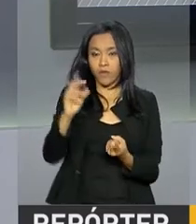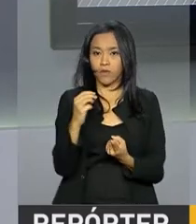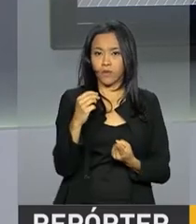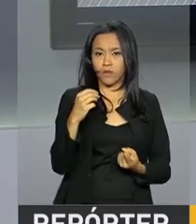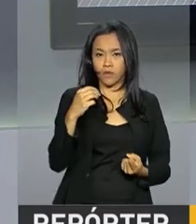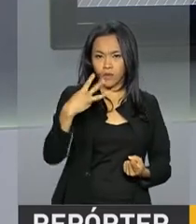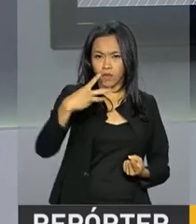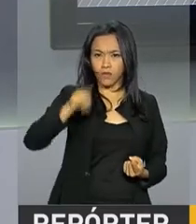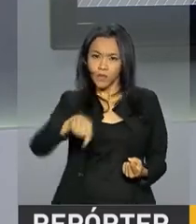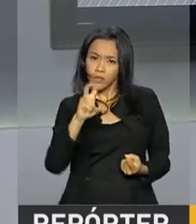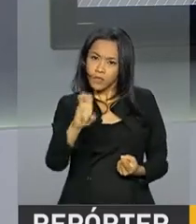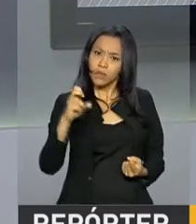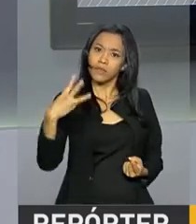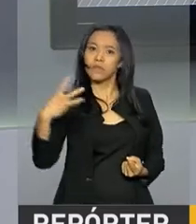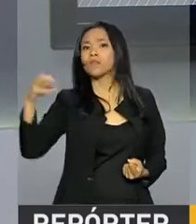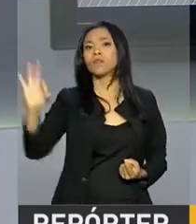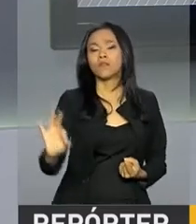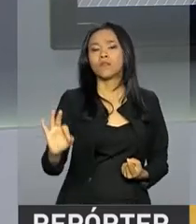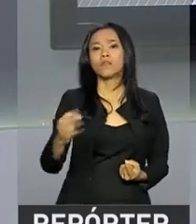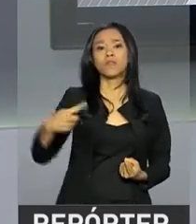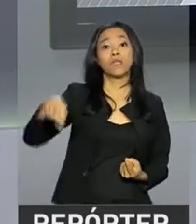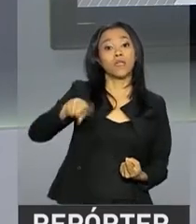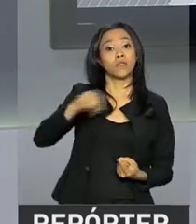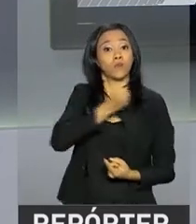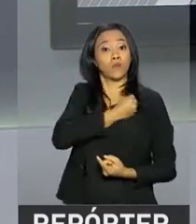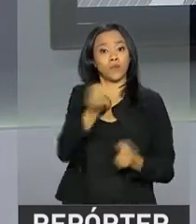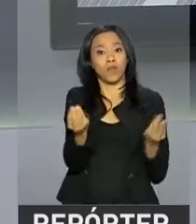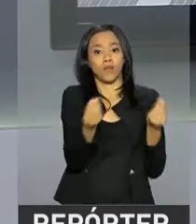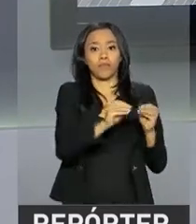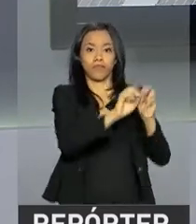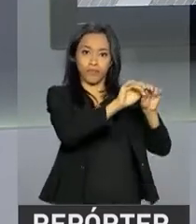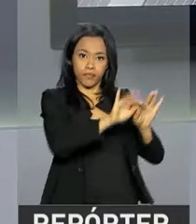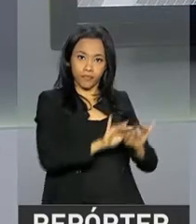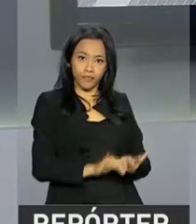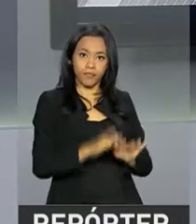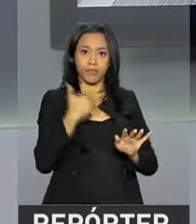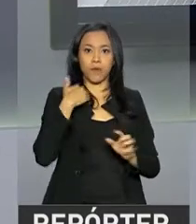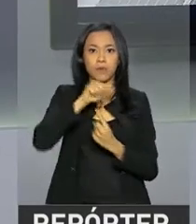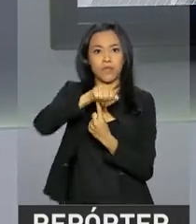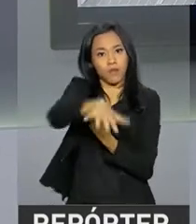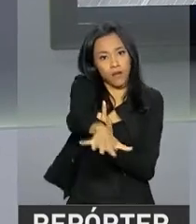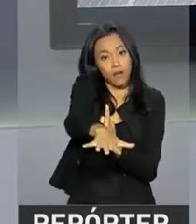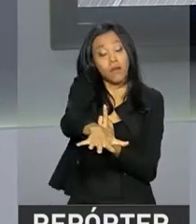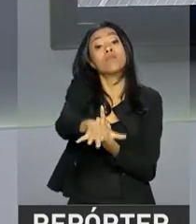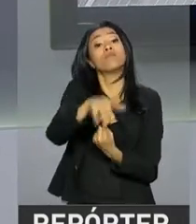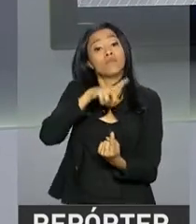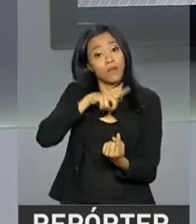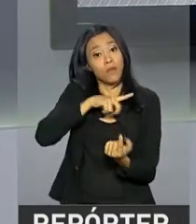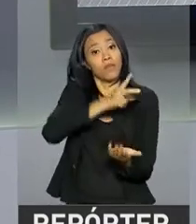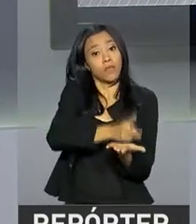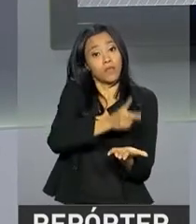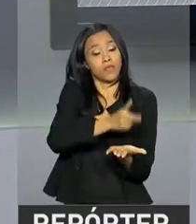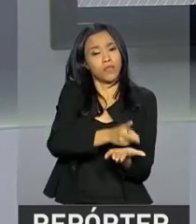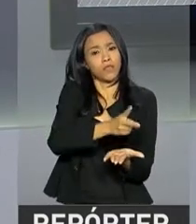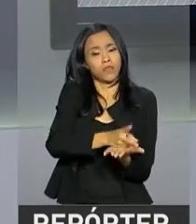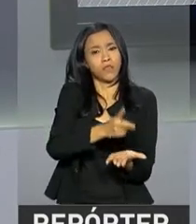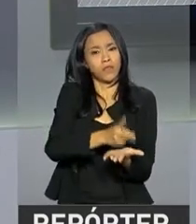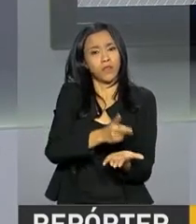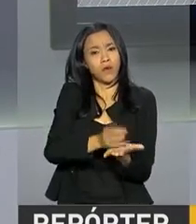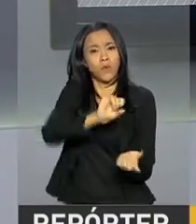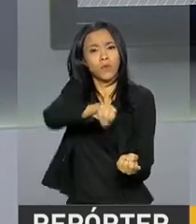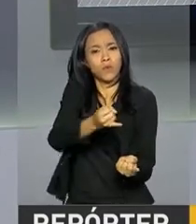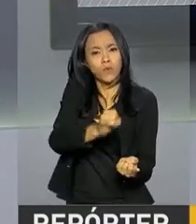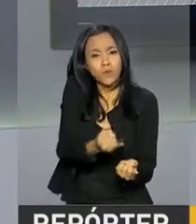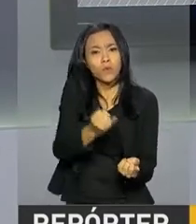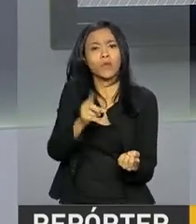3,53 por cento os números estão no boletim focus do banco central houve a manutenção na projeção da taxa básica de